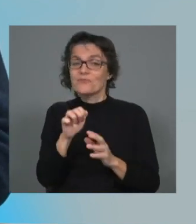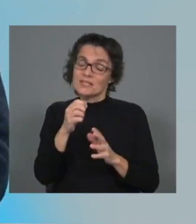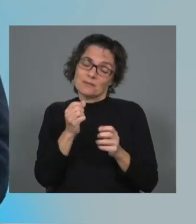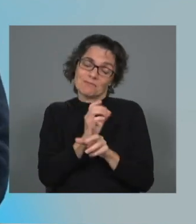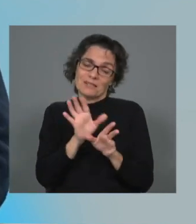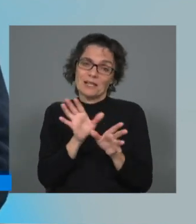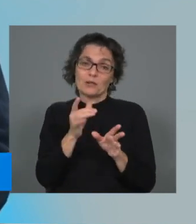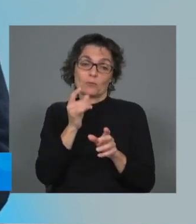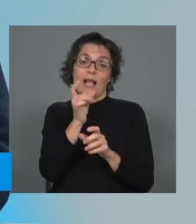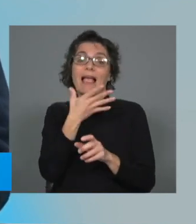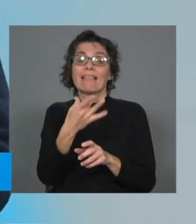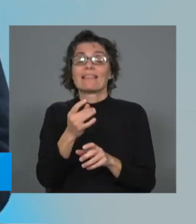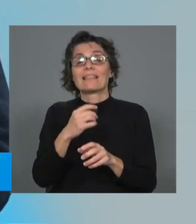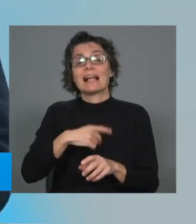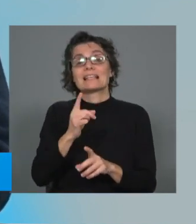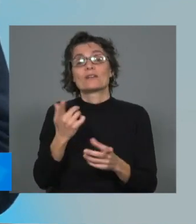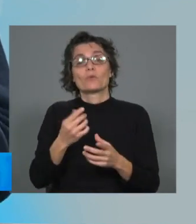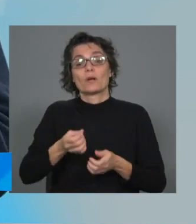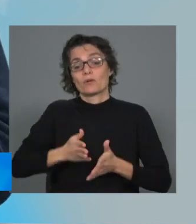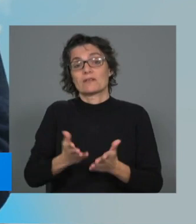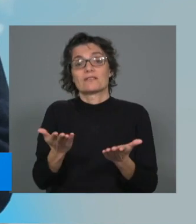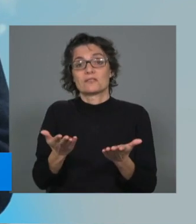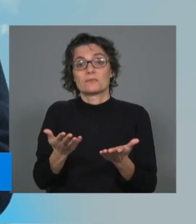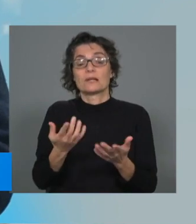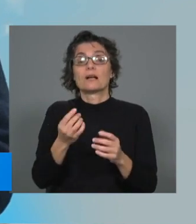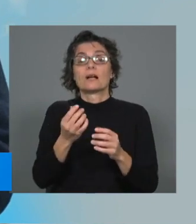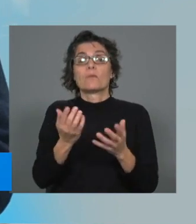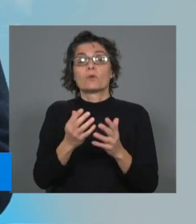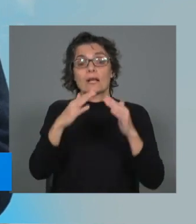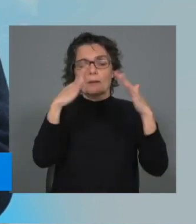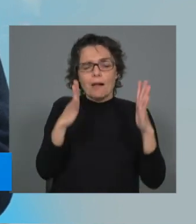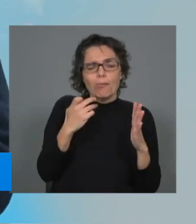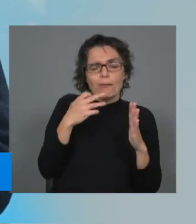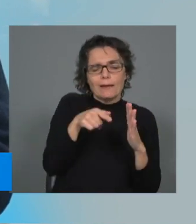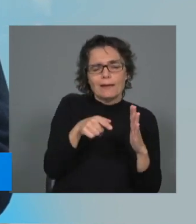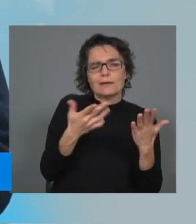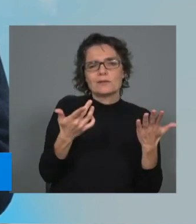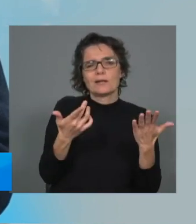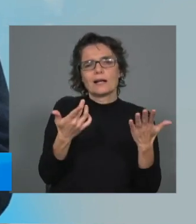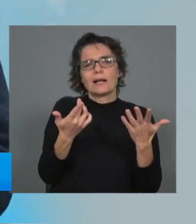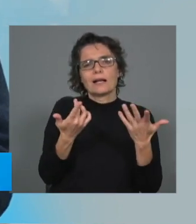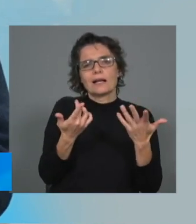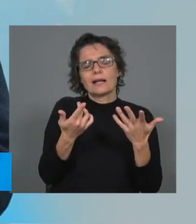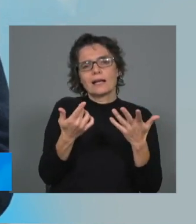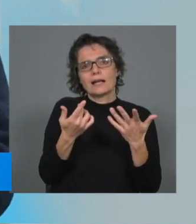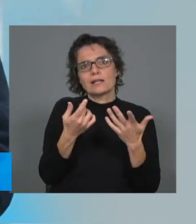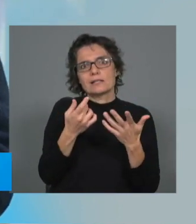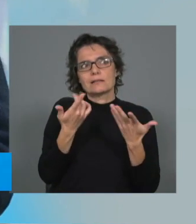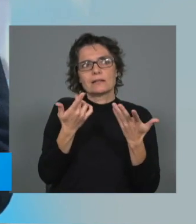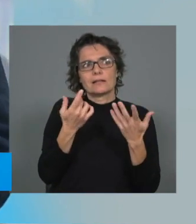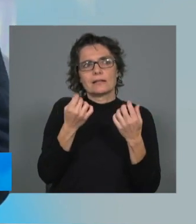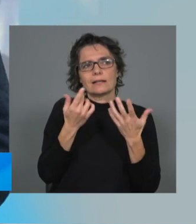Sim. E, portanto, o presépio dirige-se fundamentalmente para este grande mistério da encarnação,